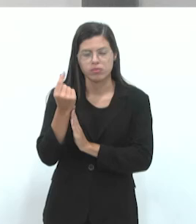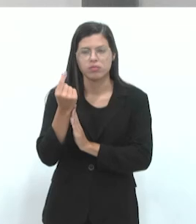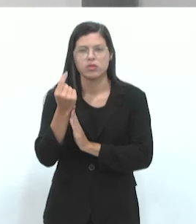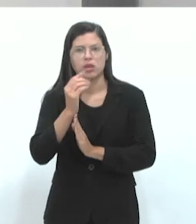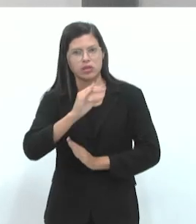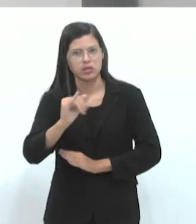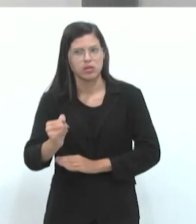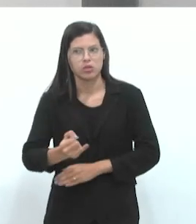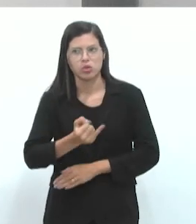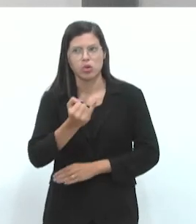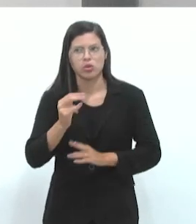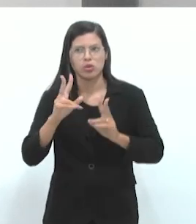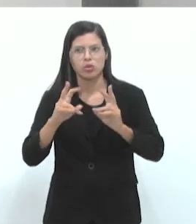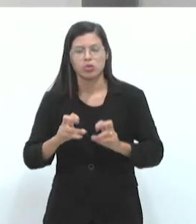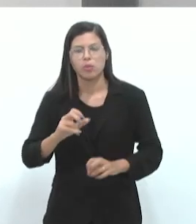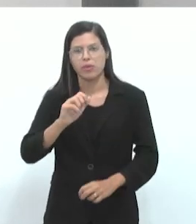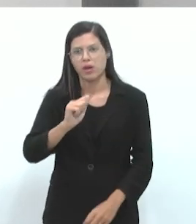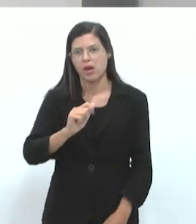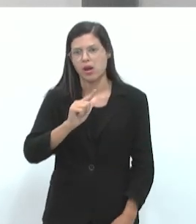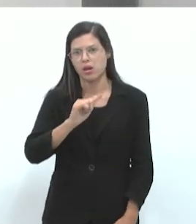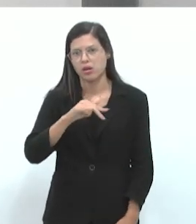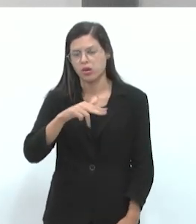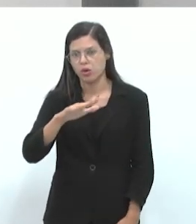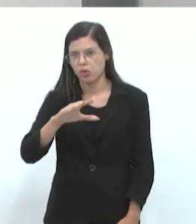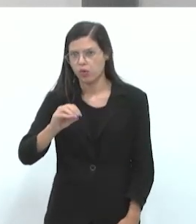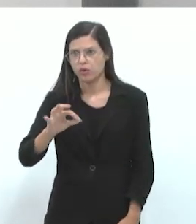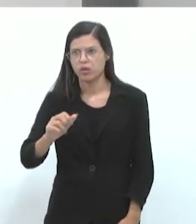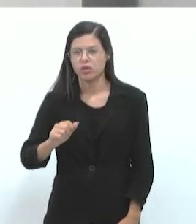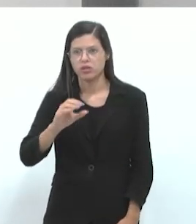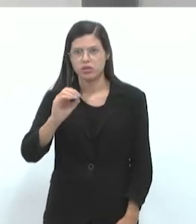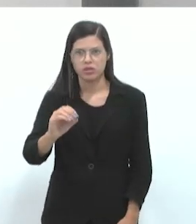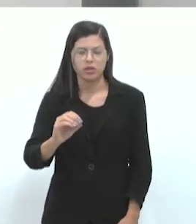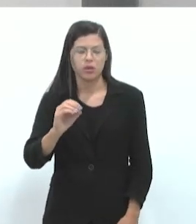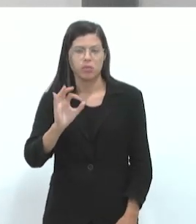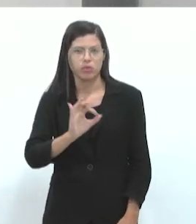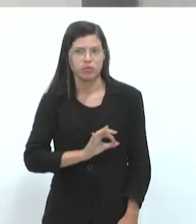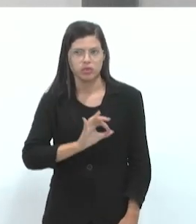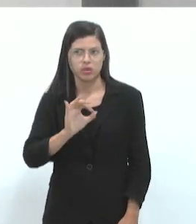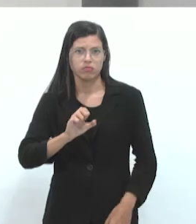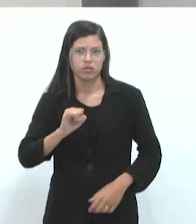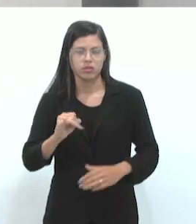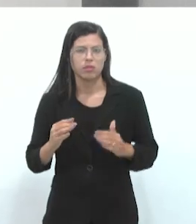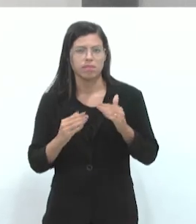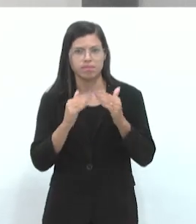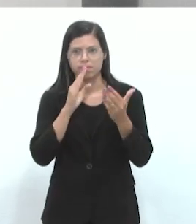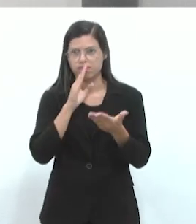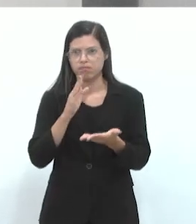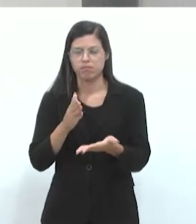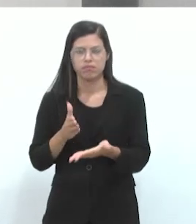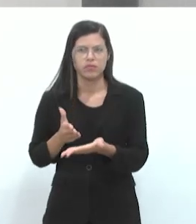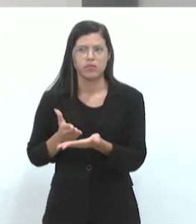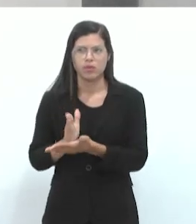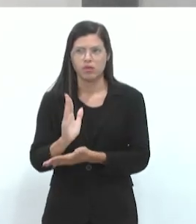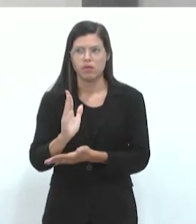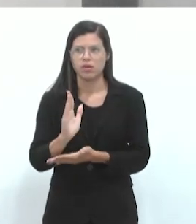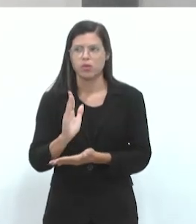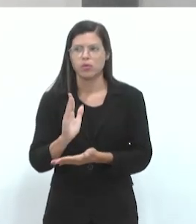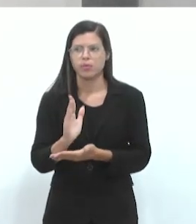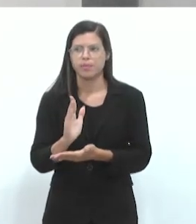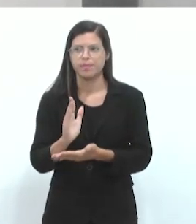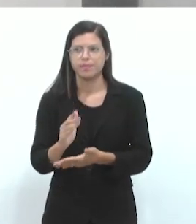sobre a alíquota de 0% sobre produtos da cesta básica. Senhores que aprovam a realização da audiência pública permaneçam como estão.